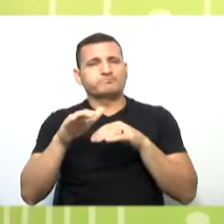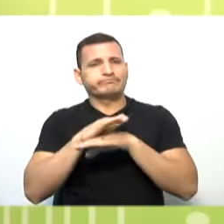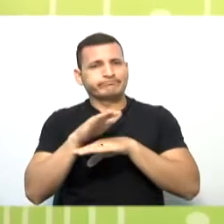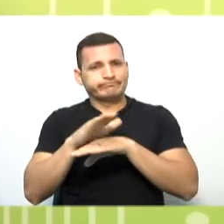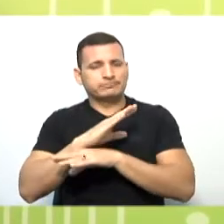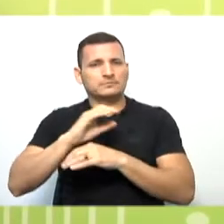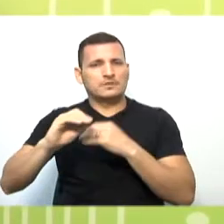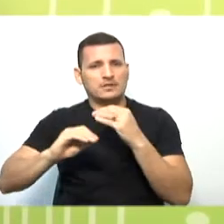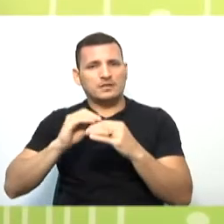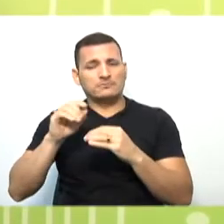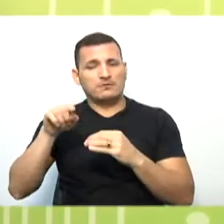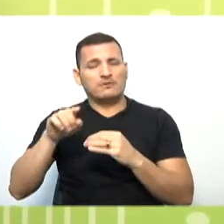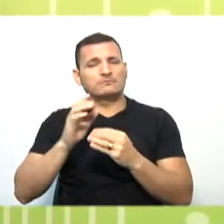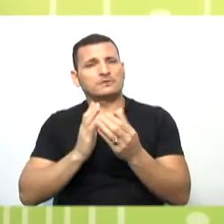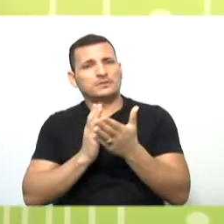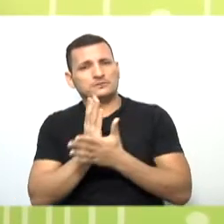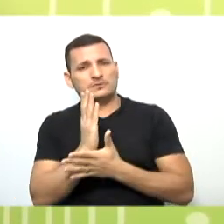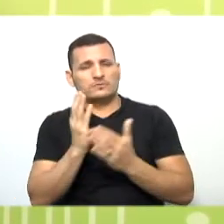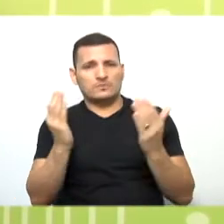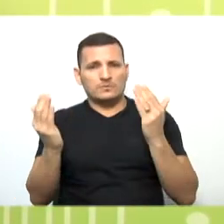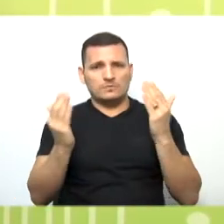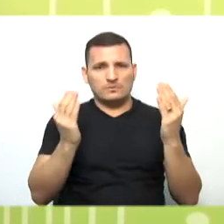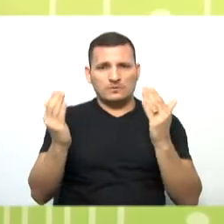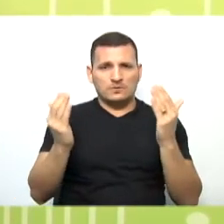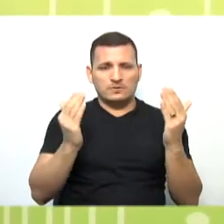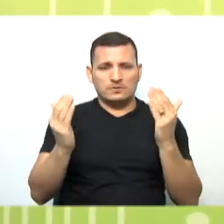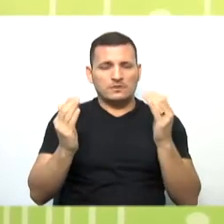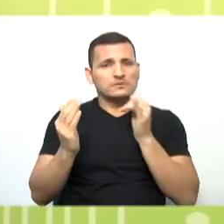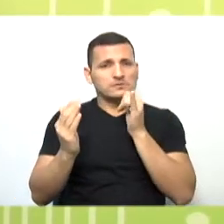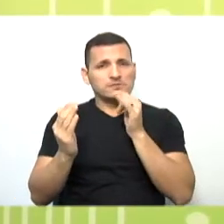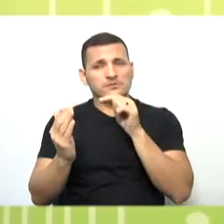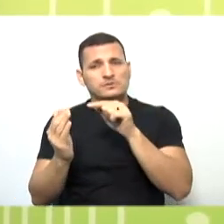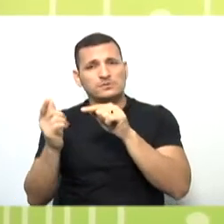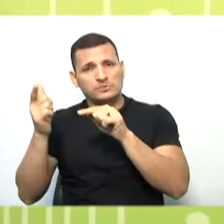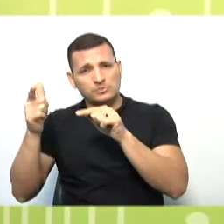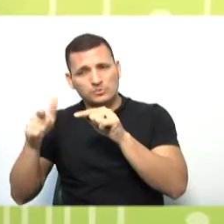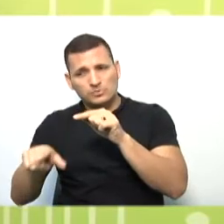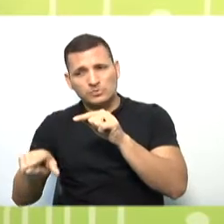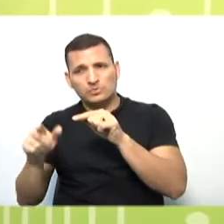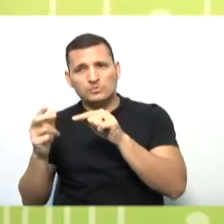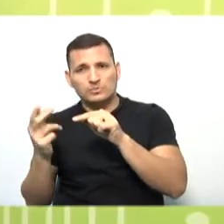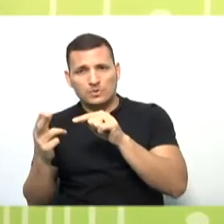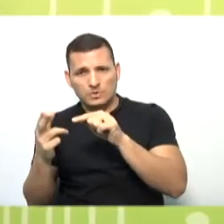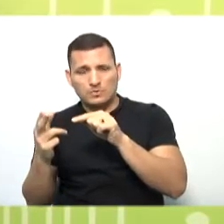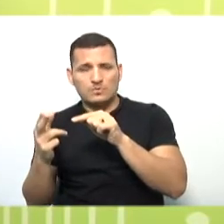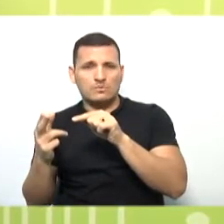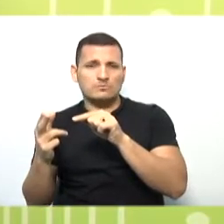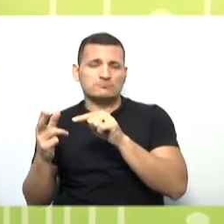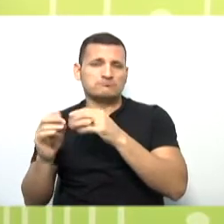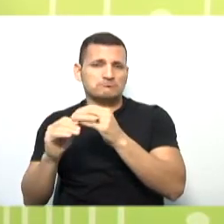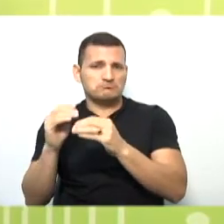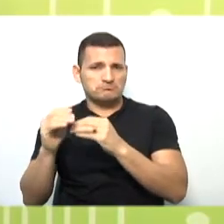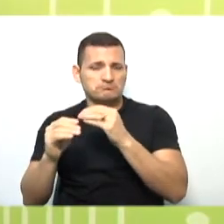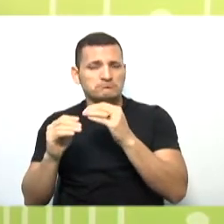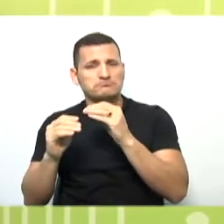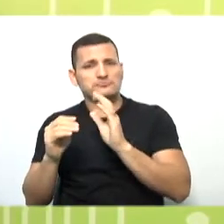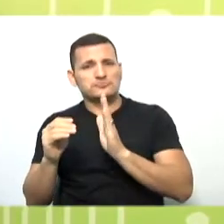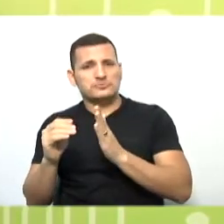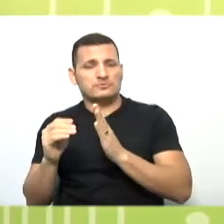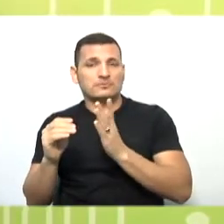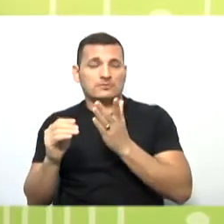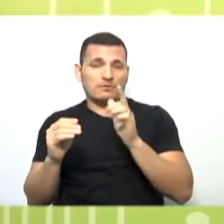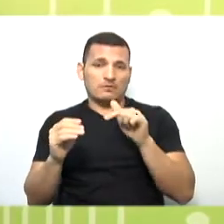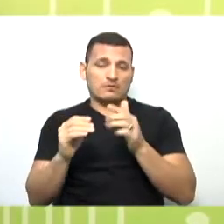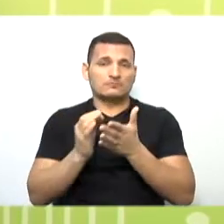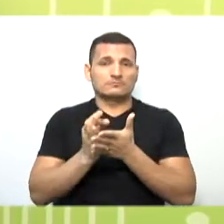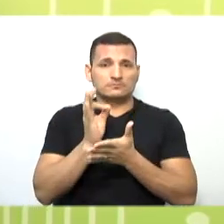fazer a validação, comparar se já tem esse nome repetido dentro do banco de dados. Então, é ele,